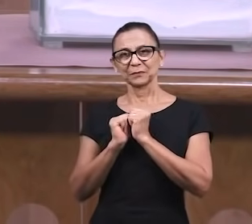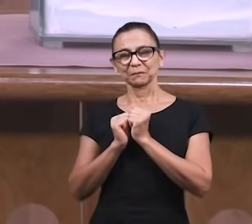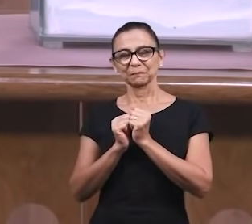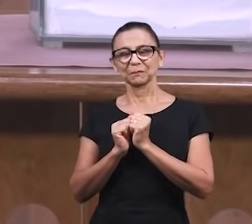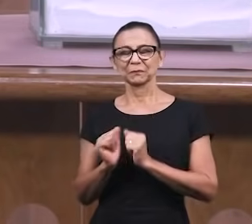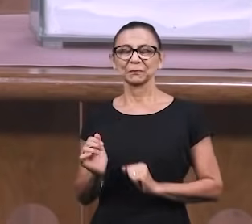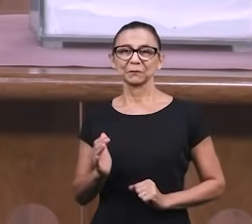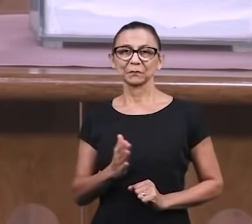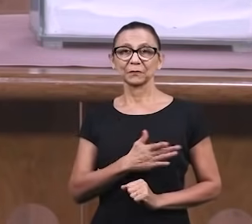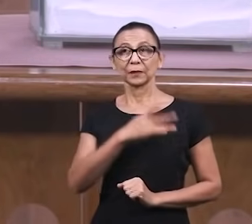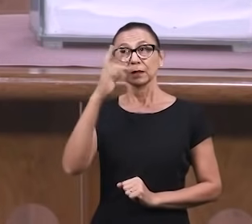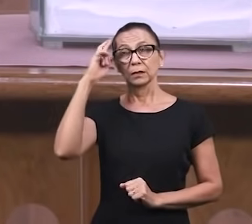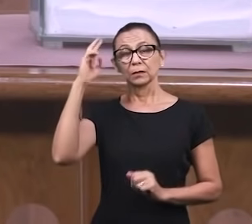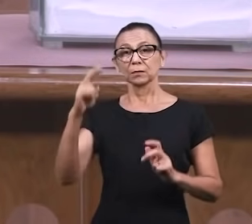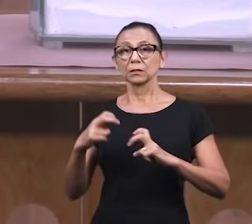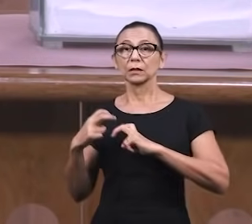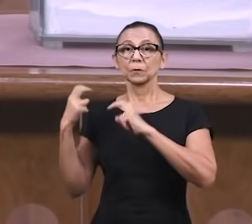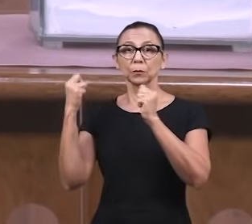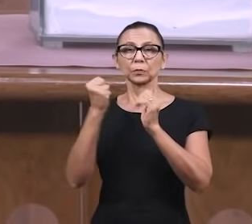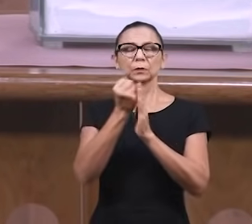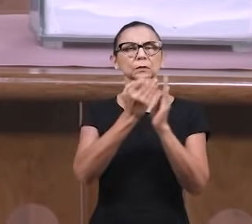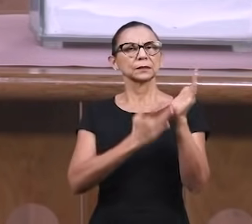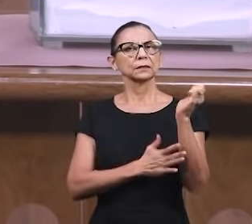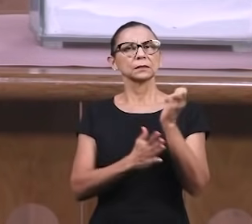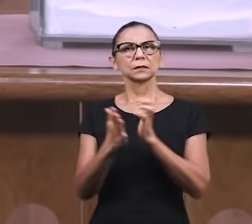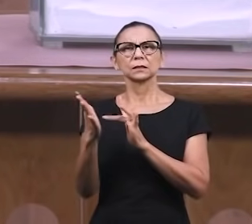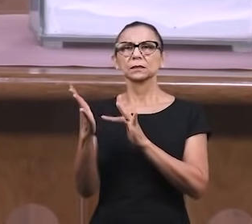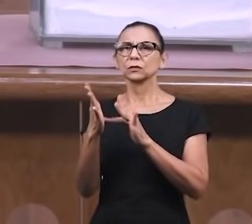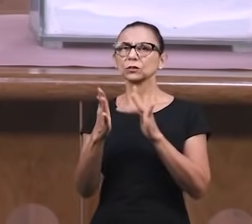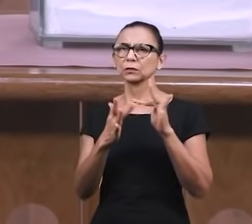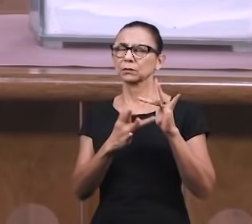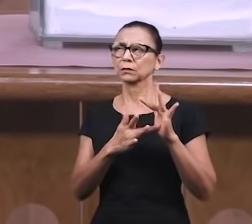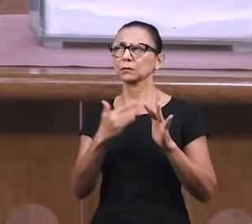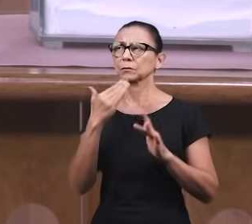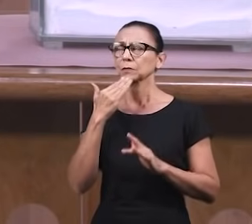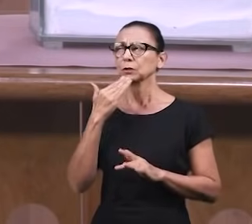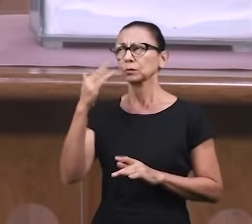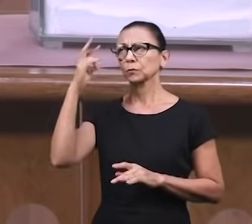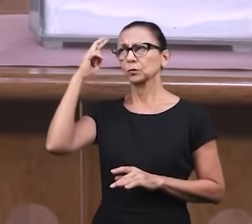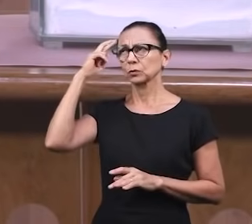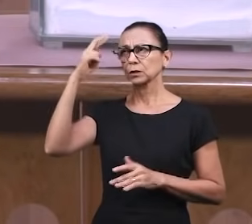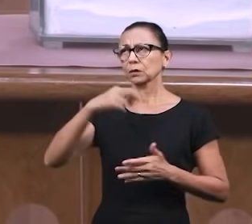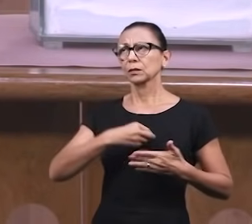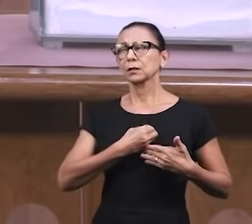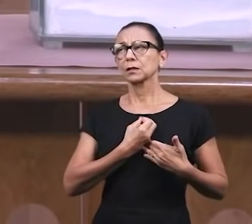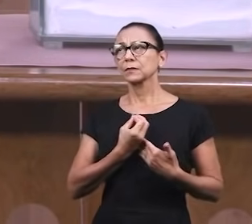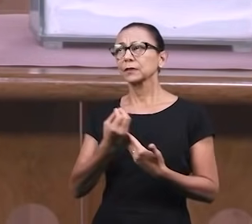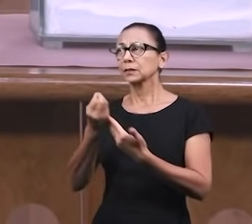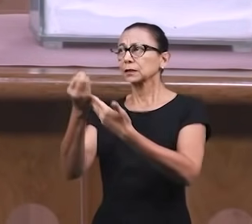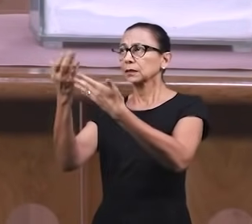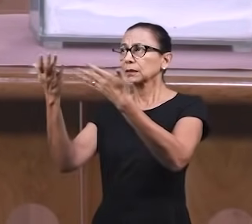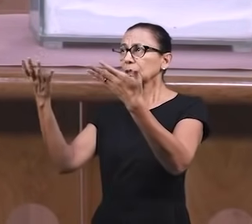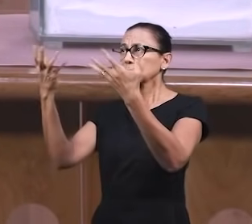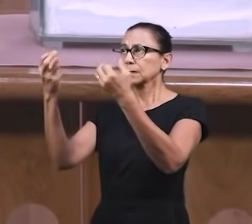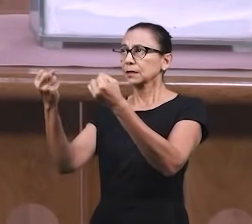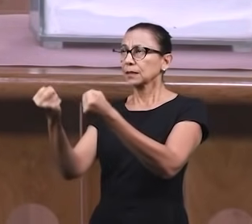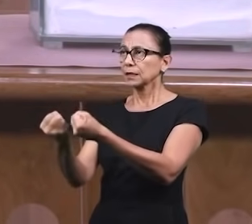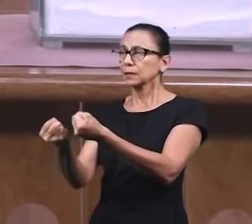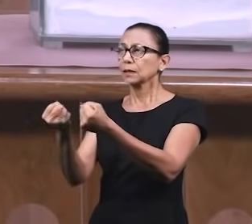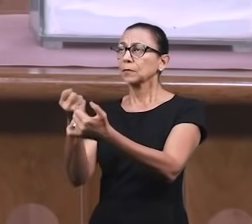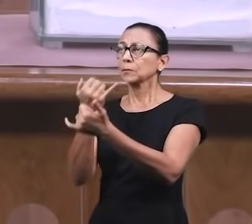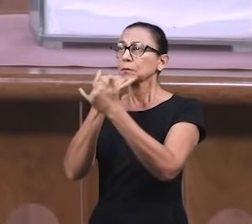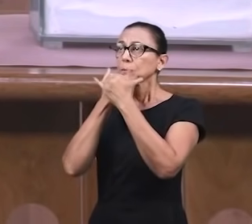agora. Senhor, nós clamamos pelo poder que há no sangue do Senhor Jesus, colocamos diante de Ti as nossas vidas, pedimos o perdão pelos